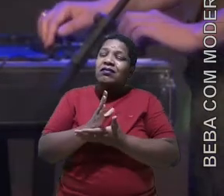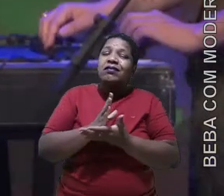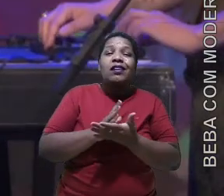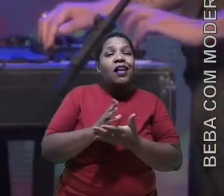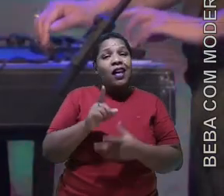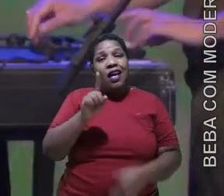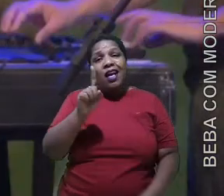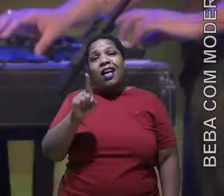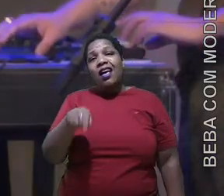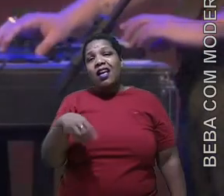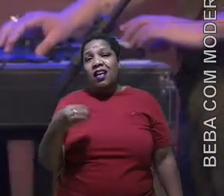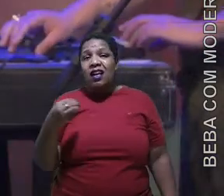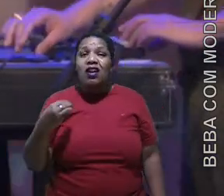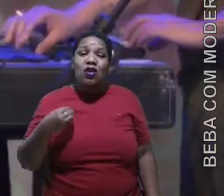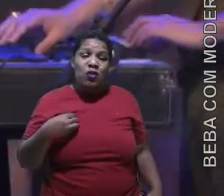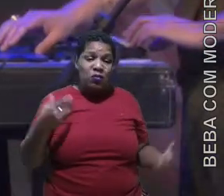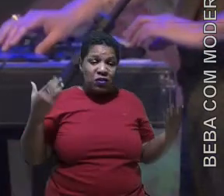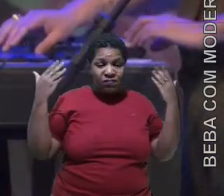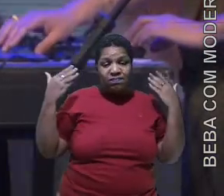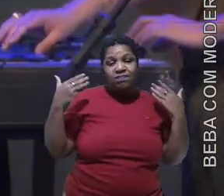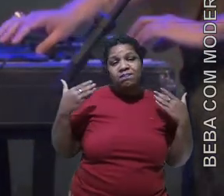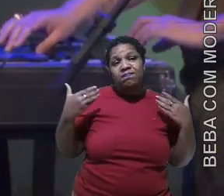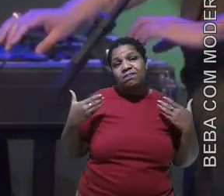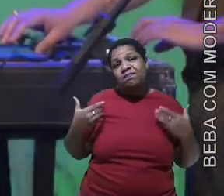culpada gente